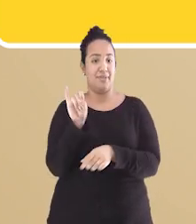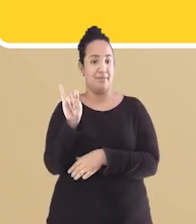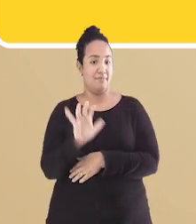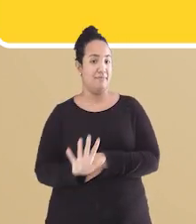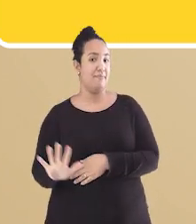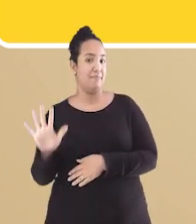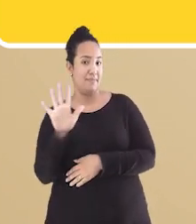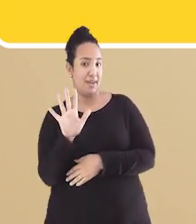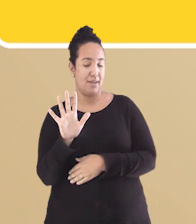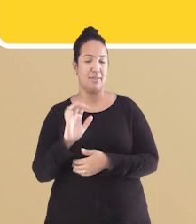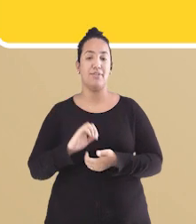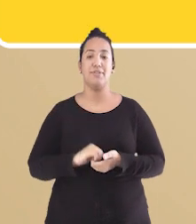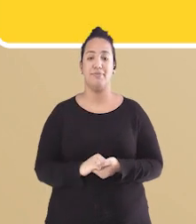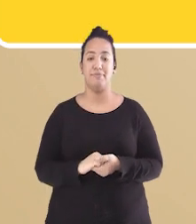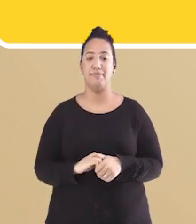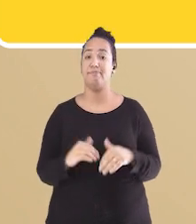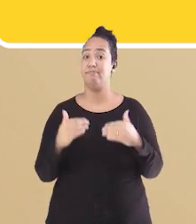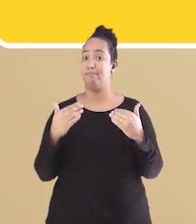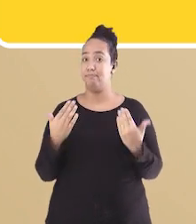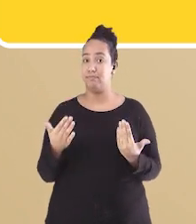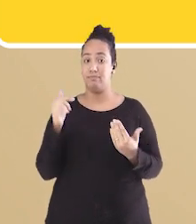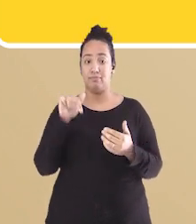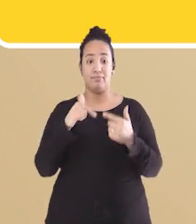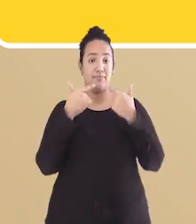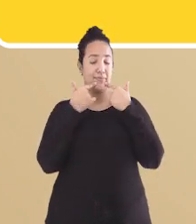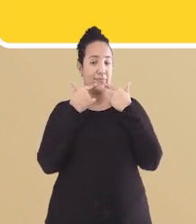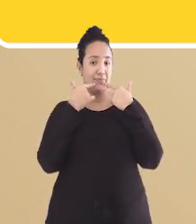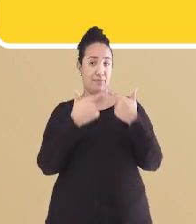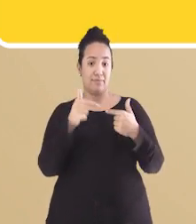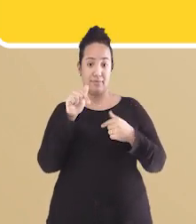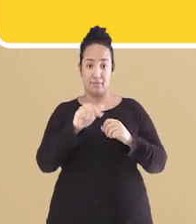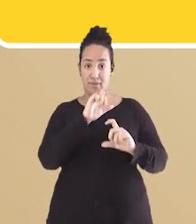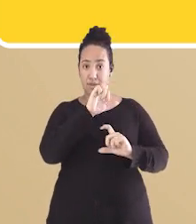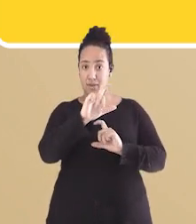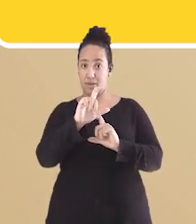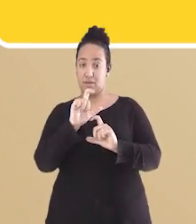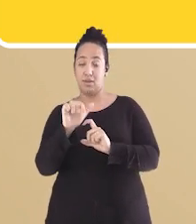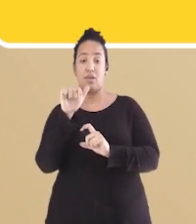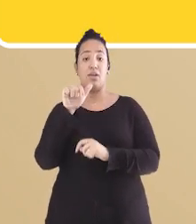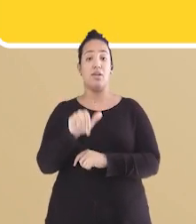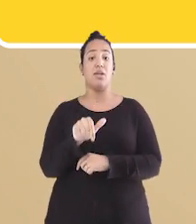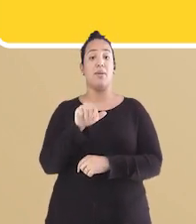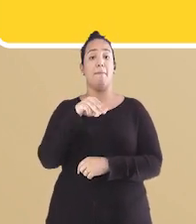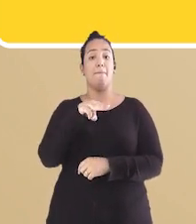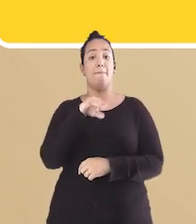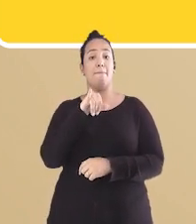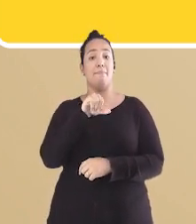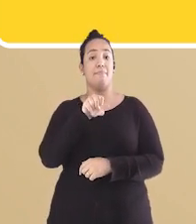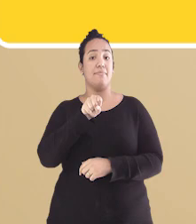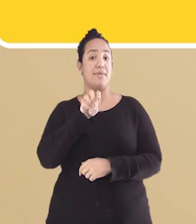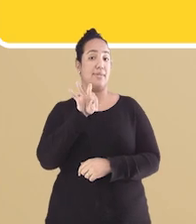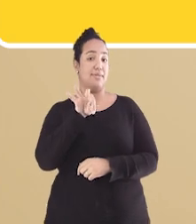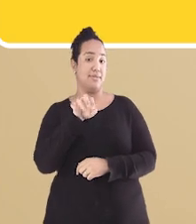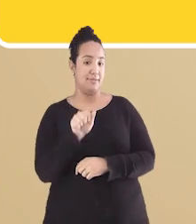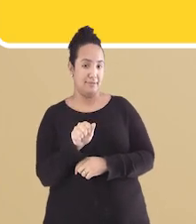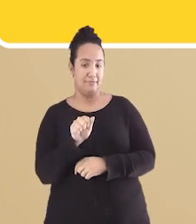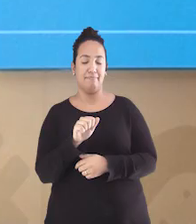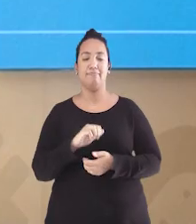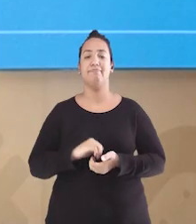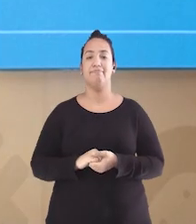imagens. Sendo assim, a linguagem desta HQ é uma linguagem mista ou